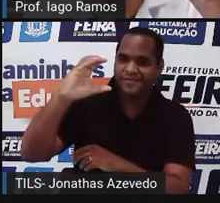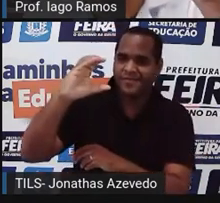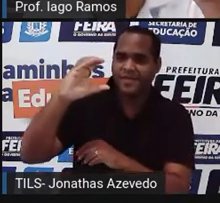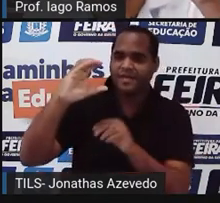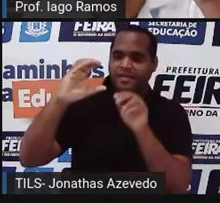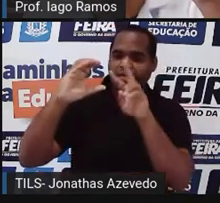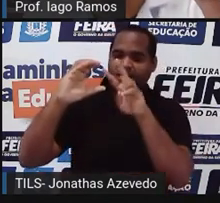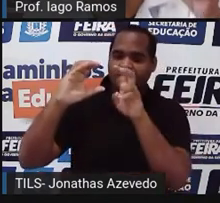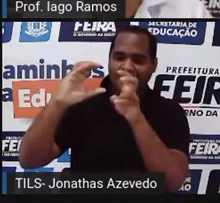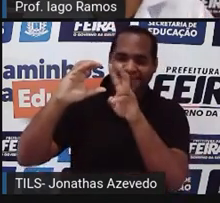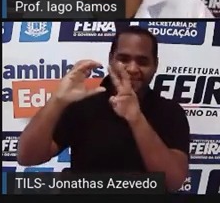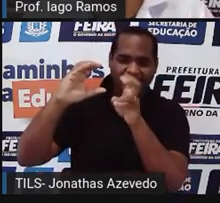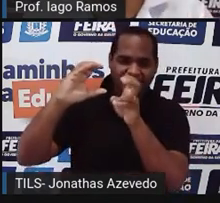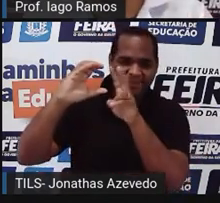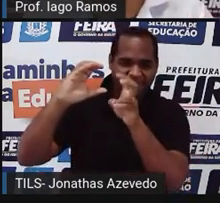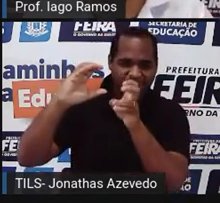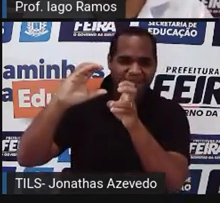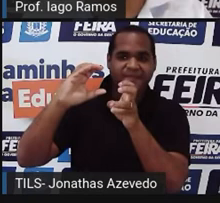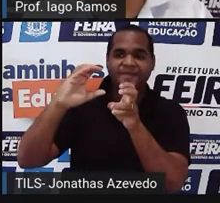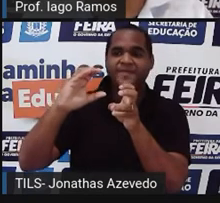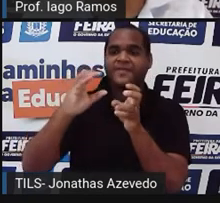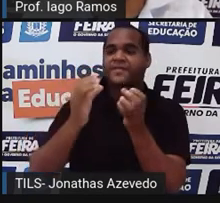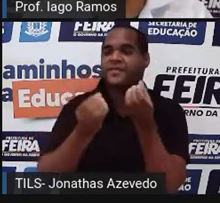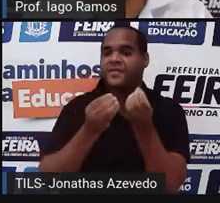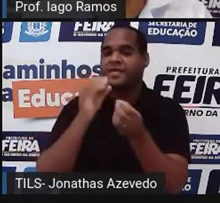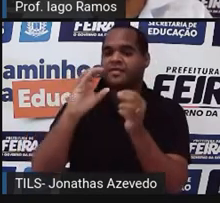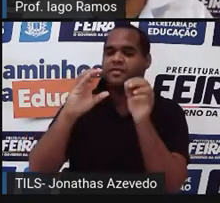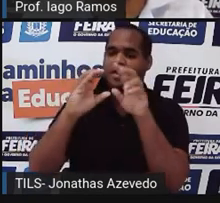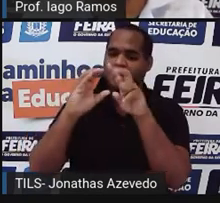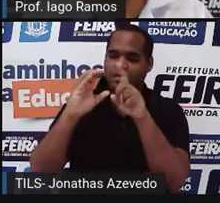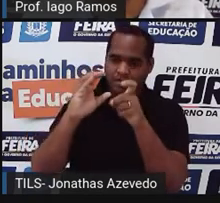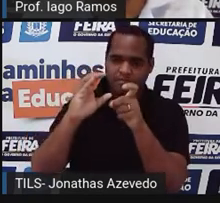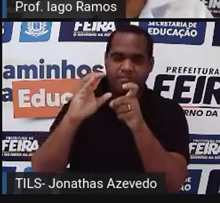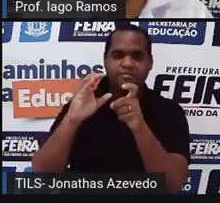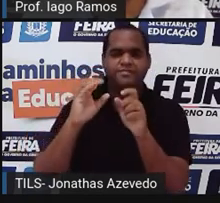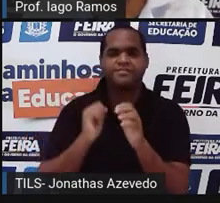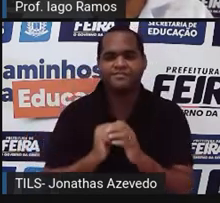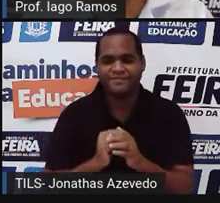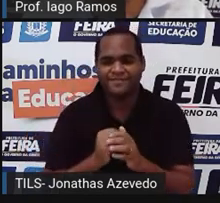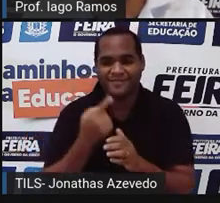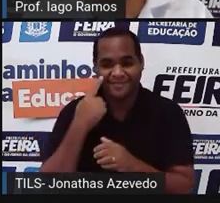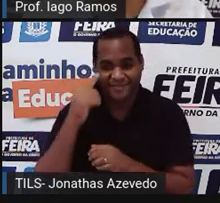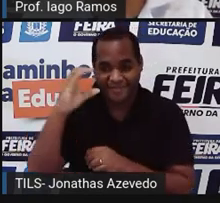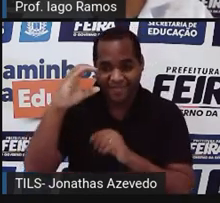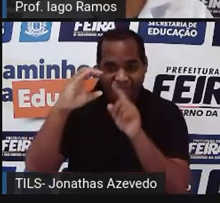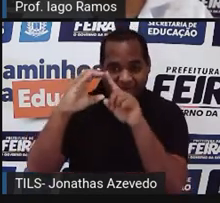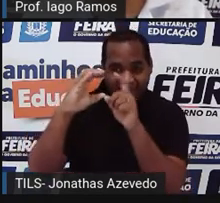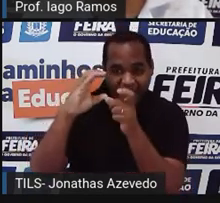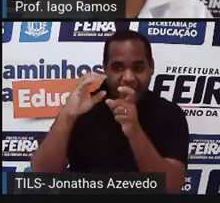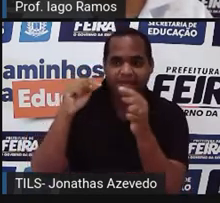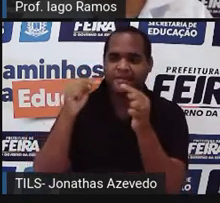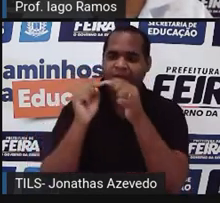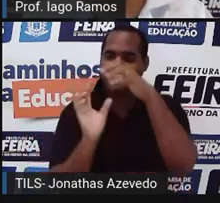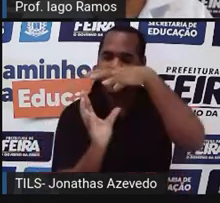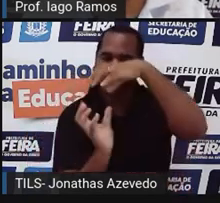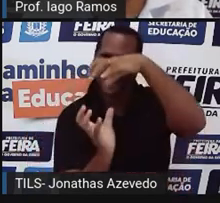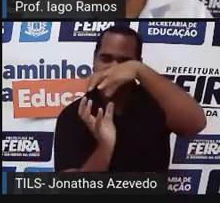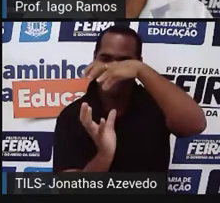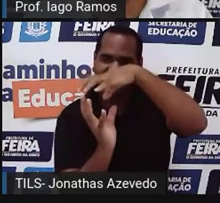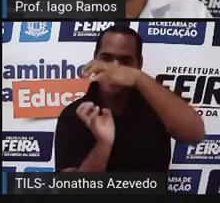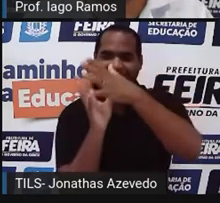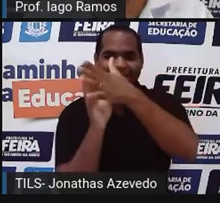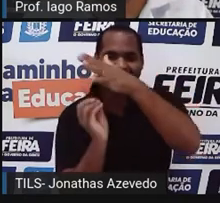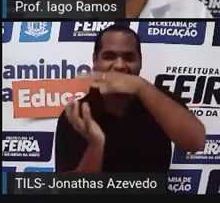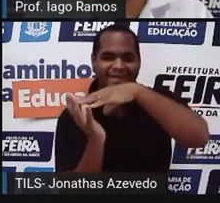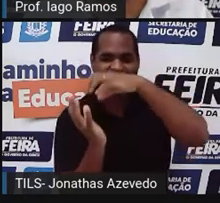uma aspazinha. A gente costuma ler isso aqui como C', tá bom? Então, esse ponto C' é reflexo desse ponto